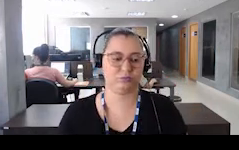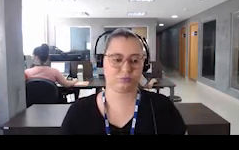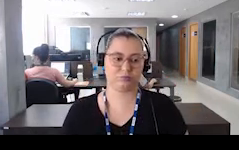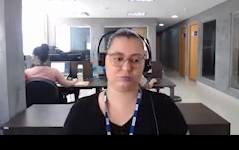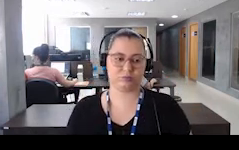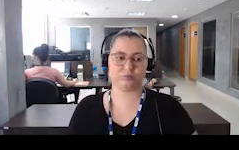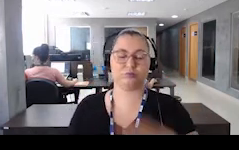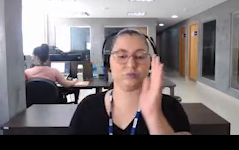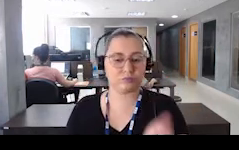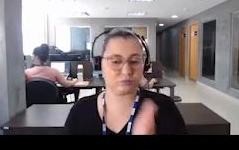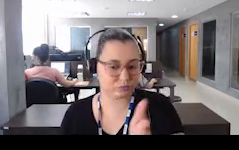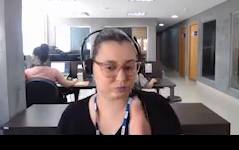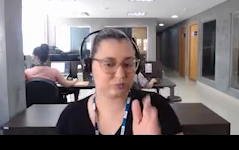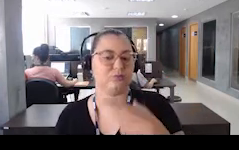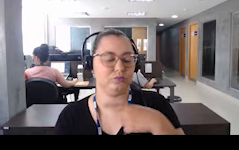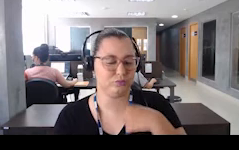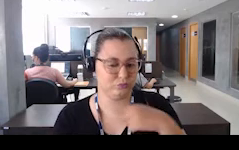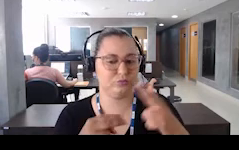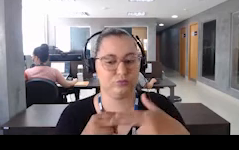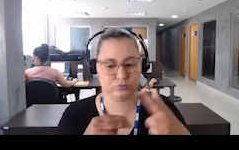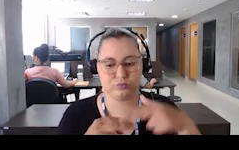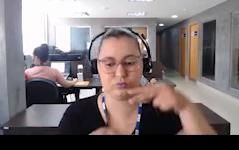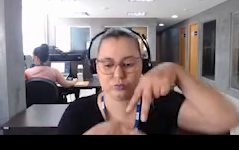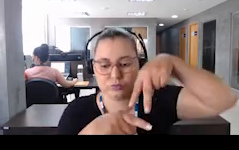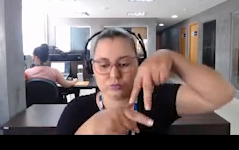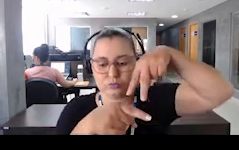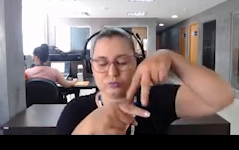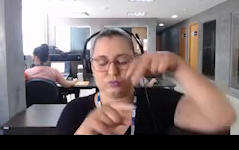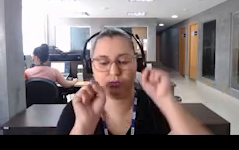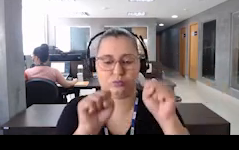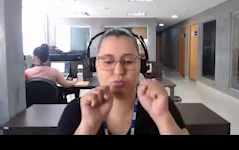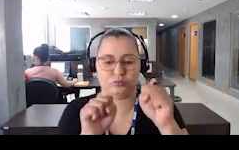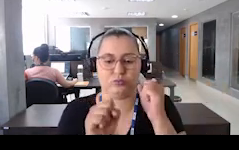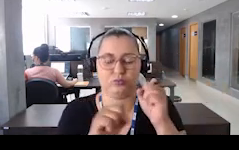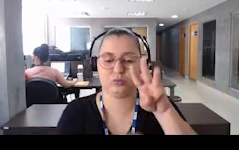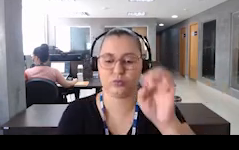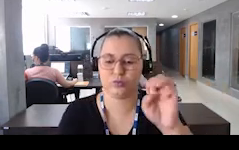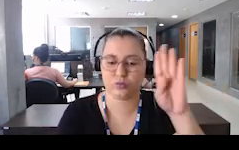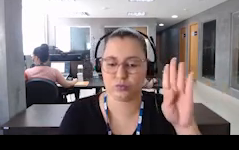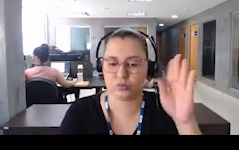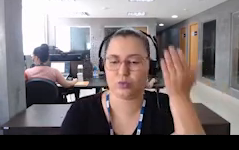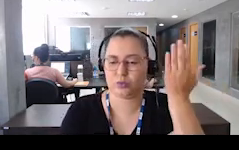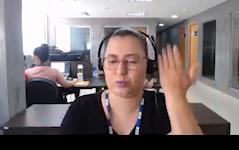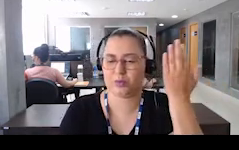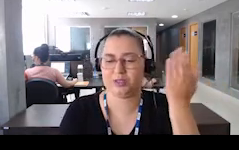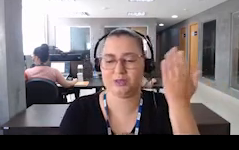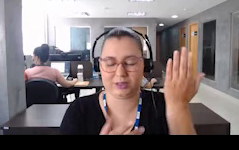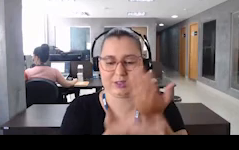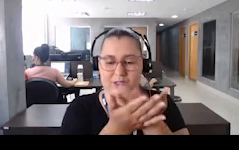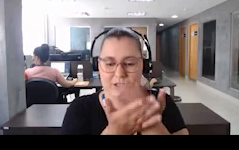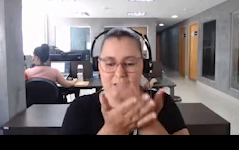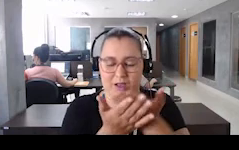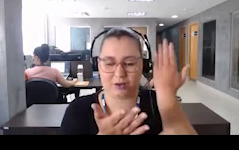Então, a gente já usou esse triângulo na aula passada, né? Quem perdeu aí, pode dar uma olhadinha na web, da